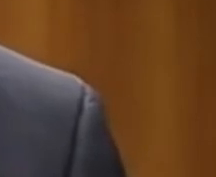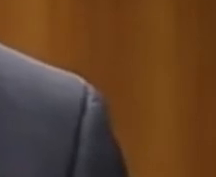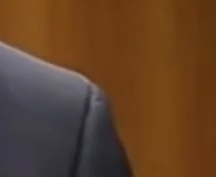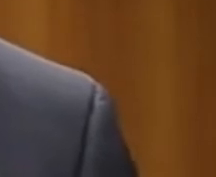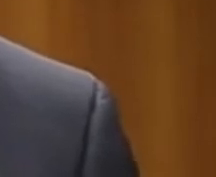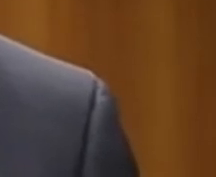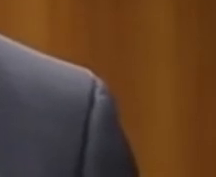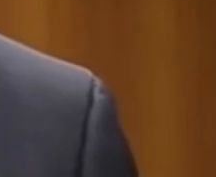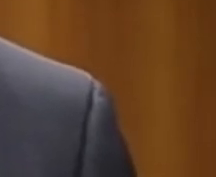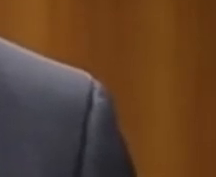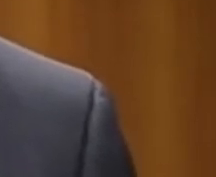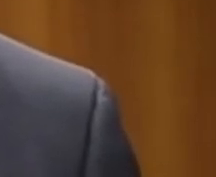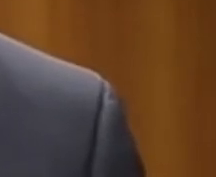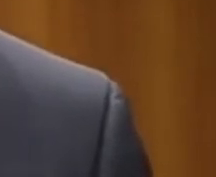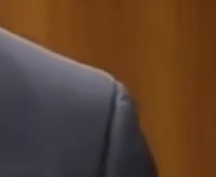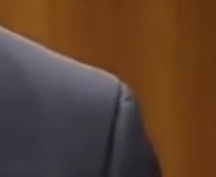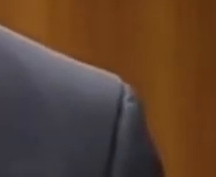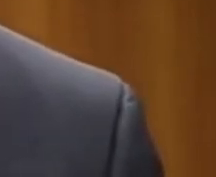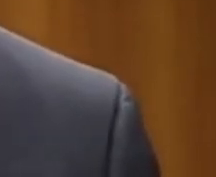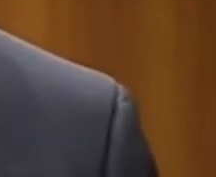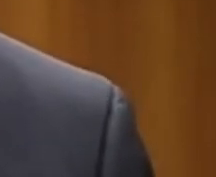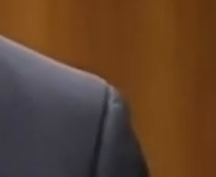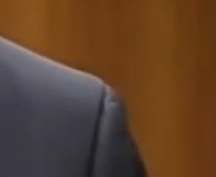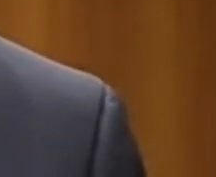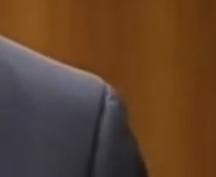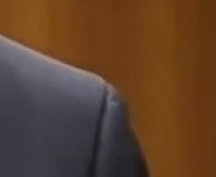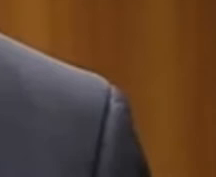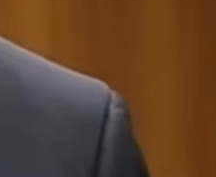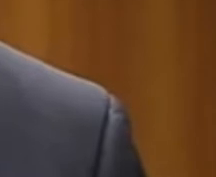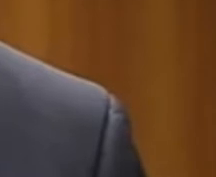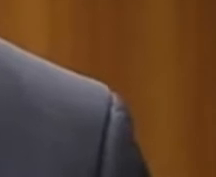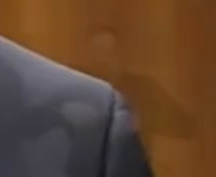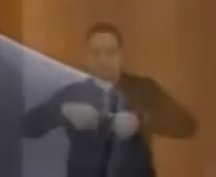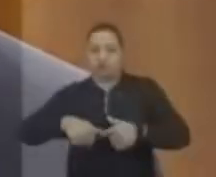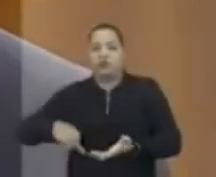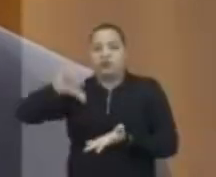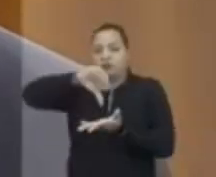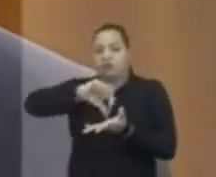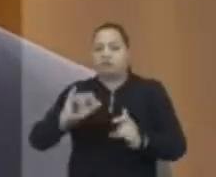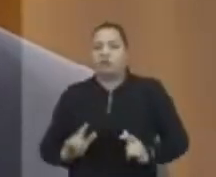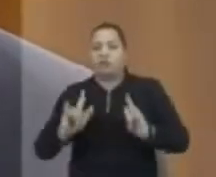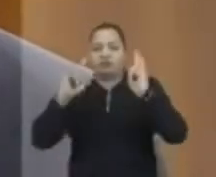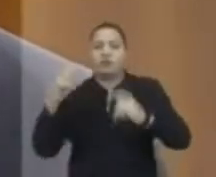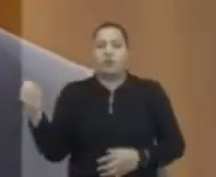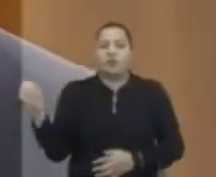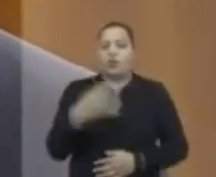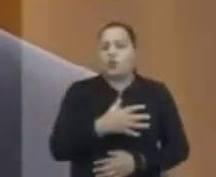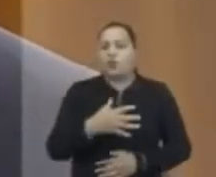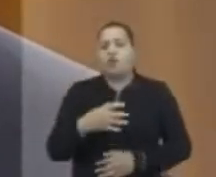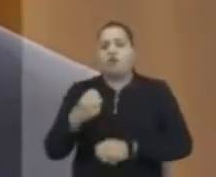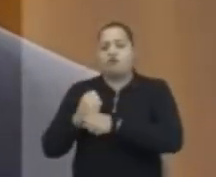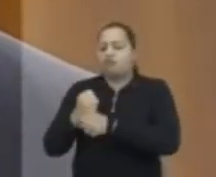Ministério Público Federal. Ver a inauguração dessa sede, fruto de tanto trabalho de todos nós,